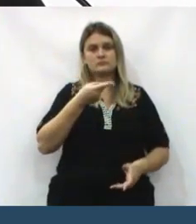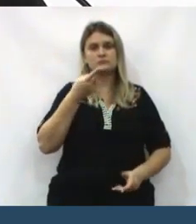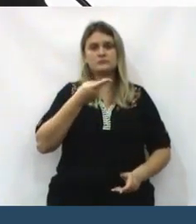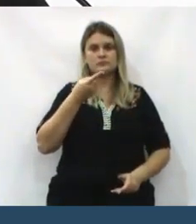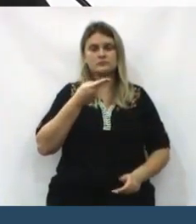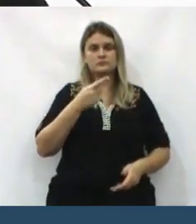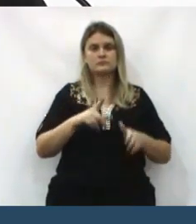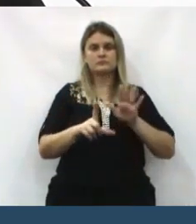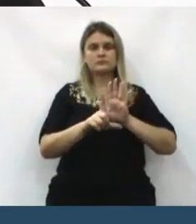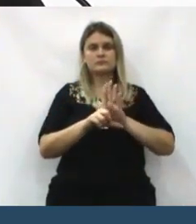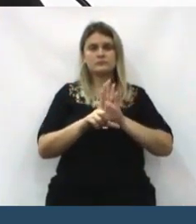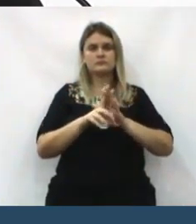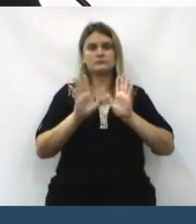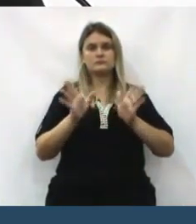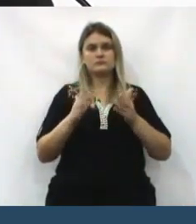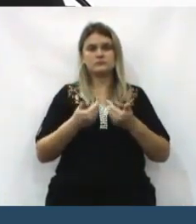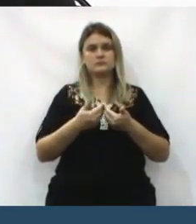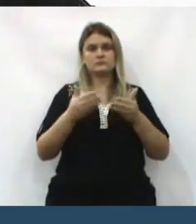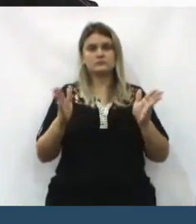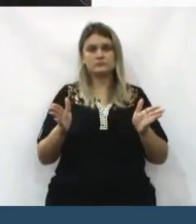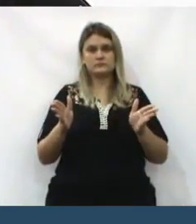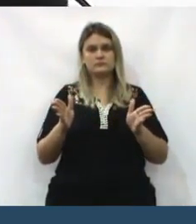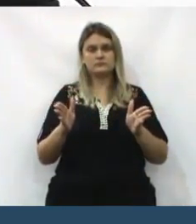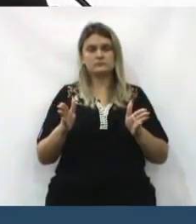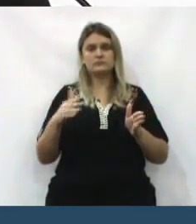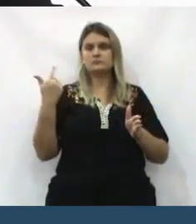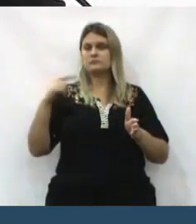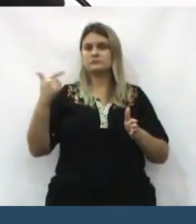questão, essa lei foi declarada